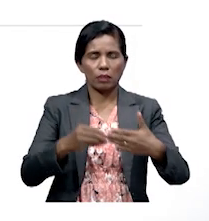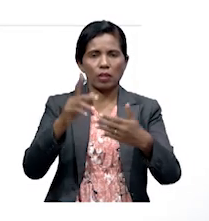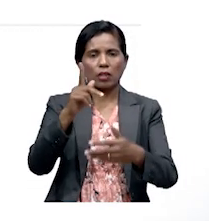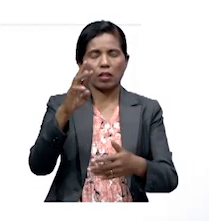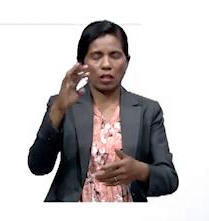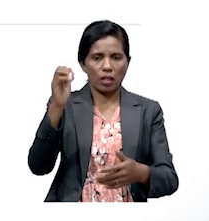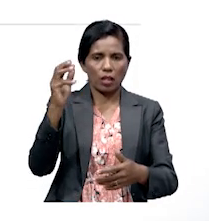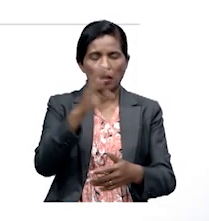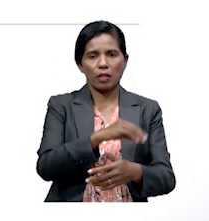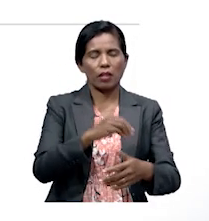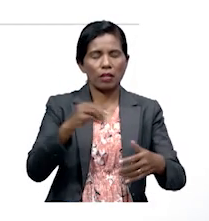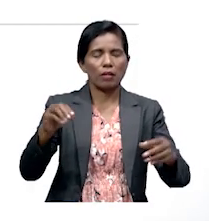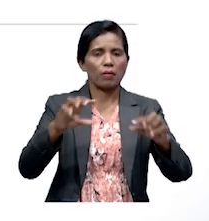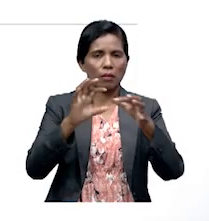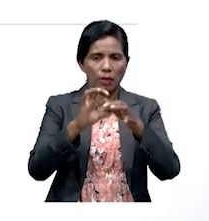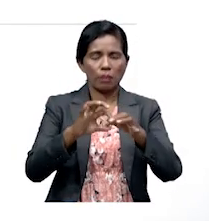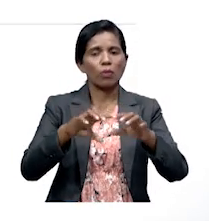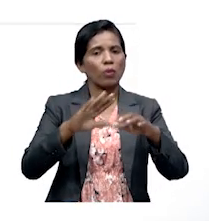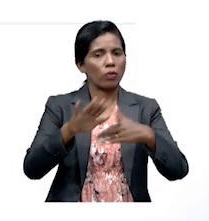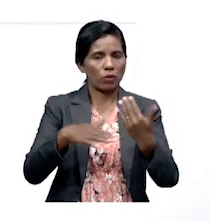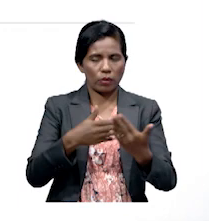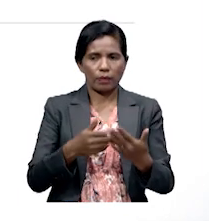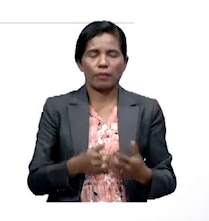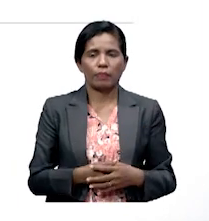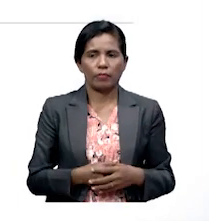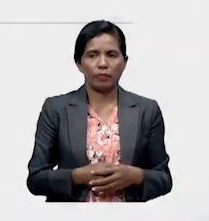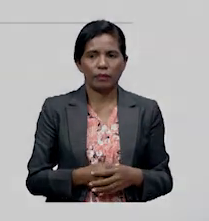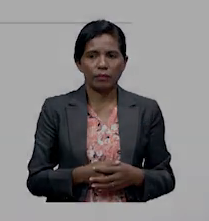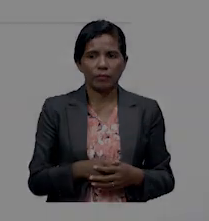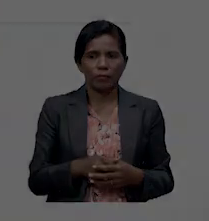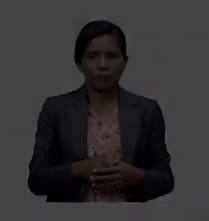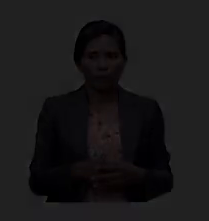toma atenção para membro Siram. João Carlos, bem-vindo a Ximenes, Gemen.